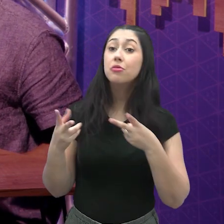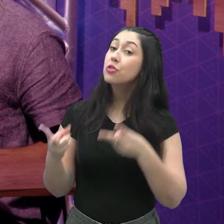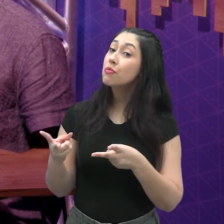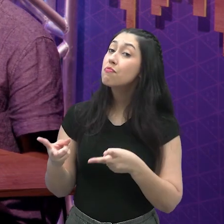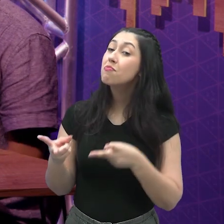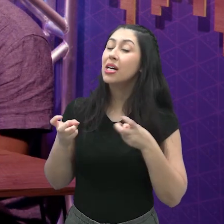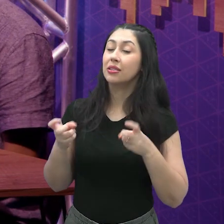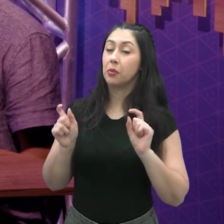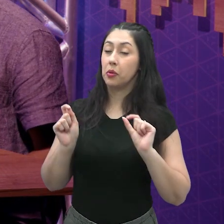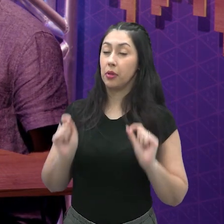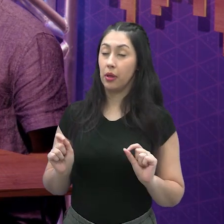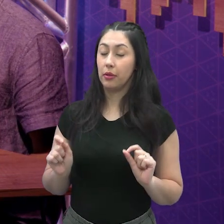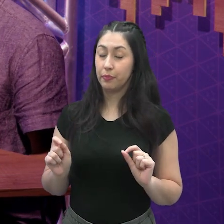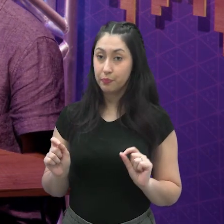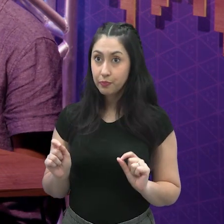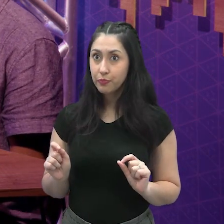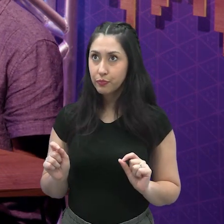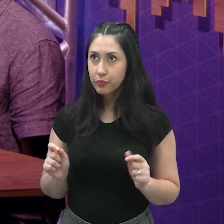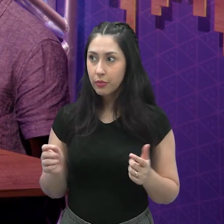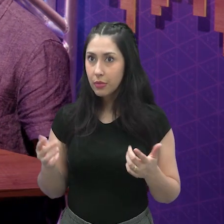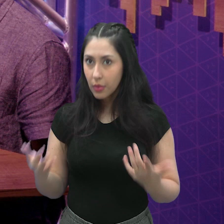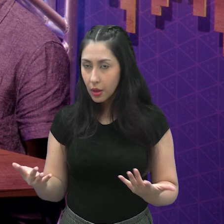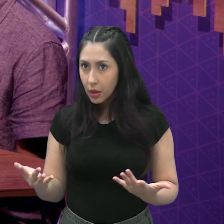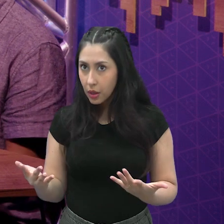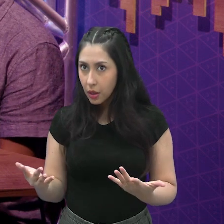ver que essas